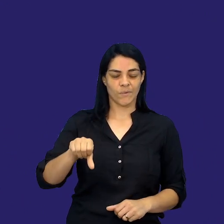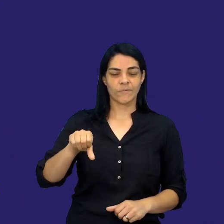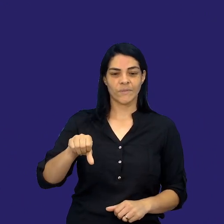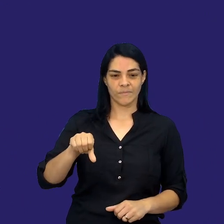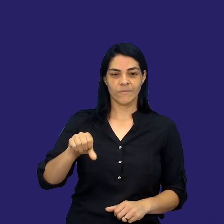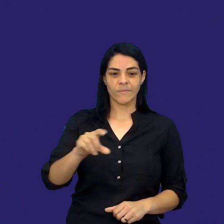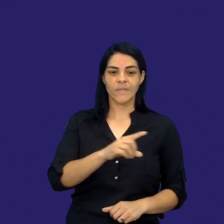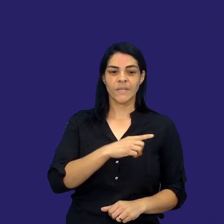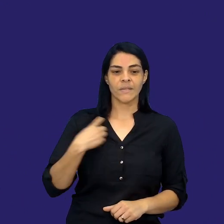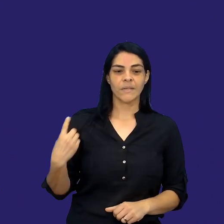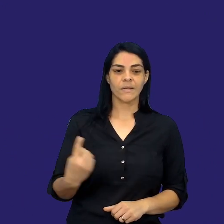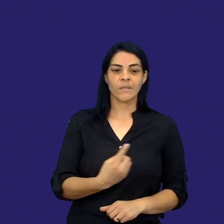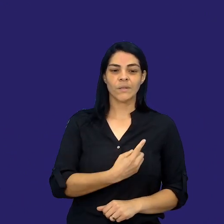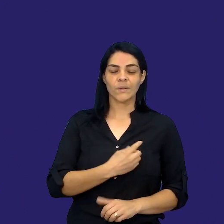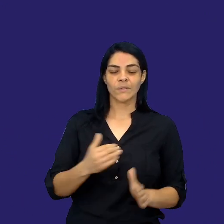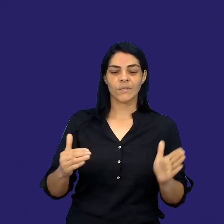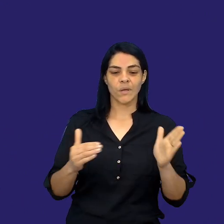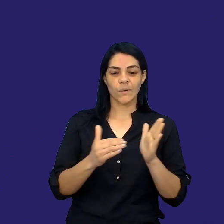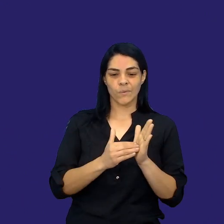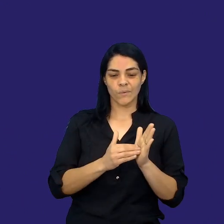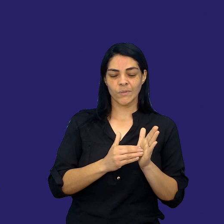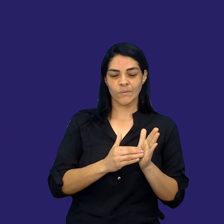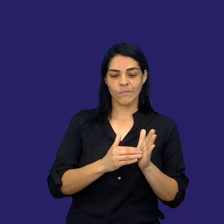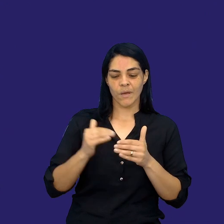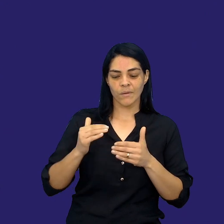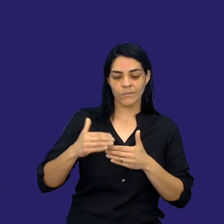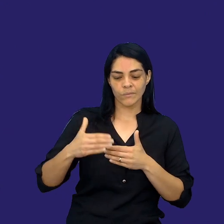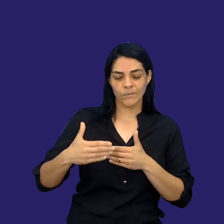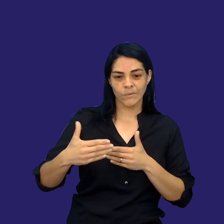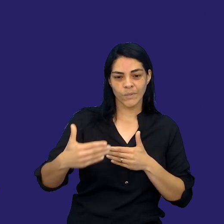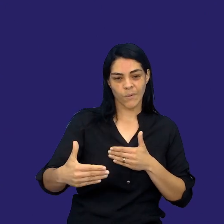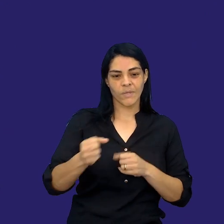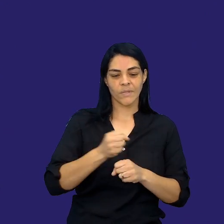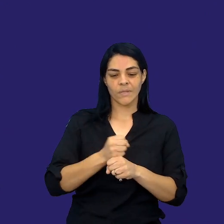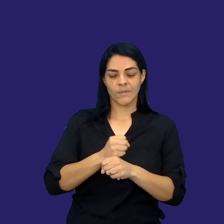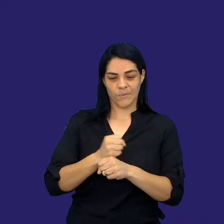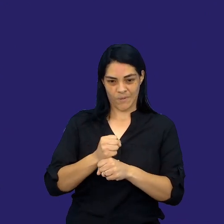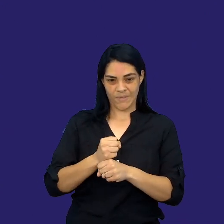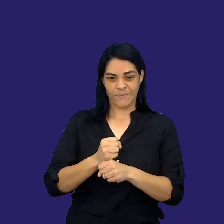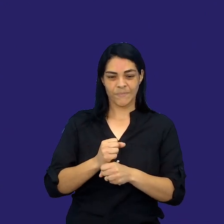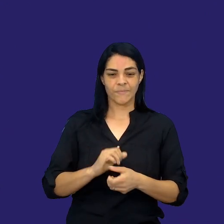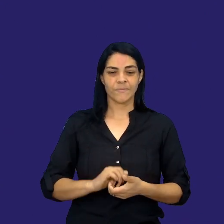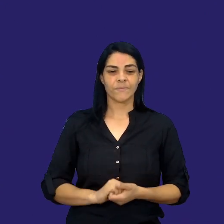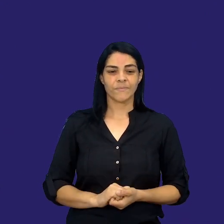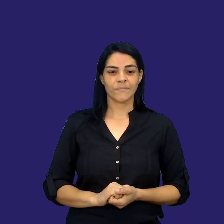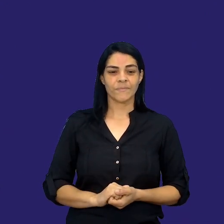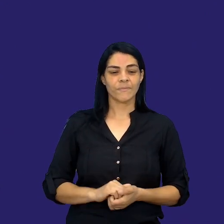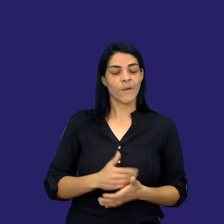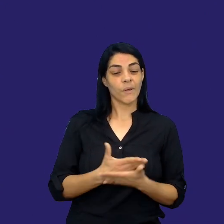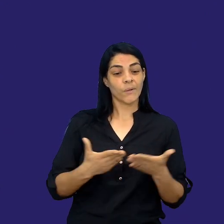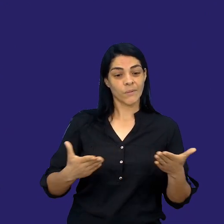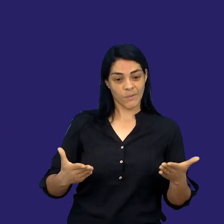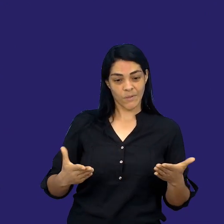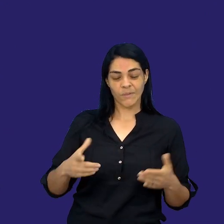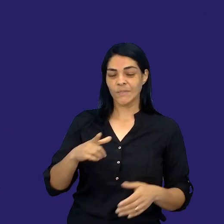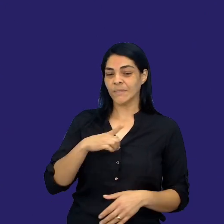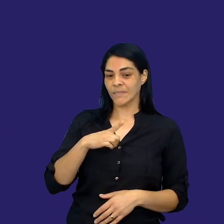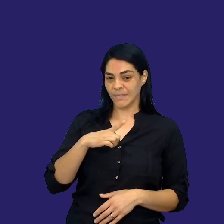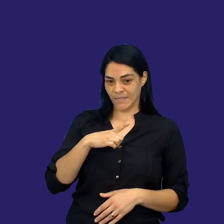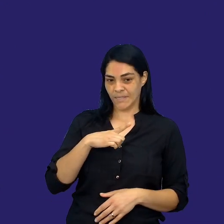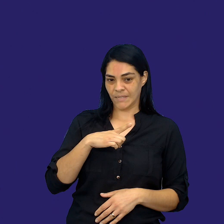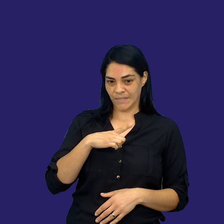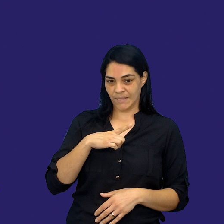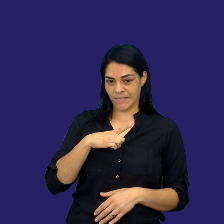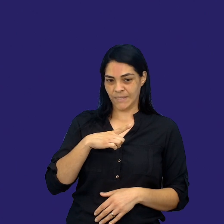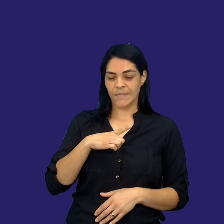a nossa última sequência do ano letivo. Nós ainda teremos mais